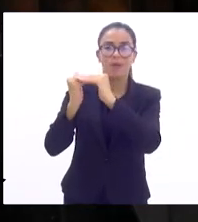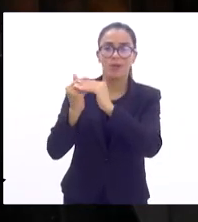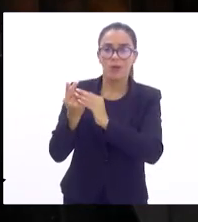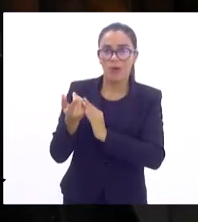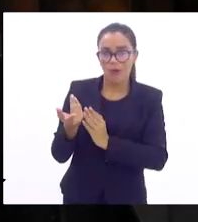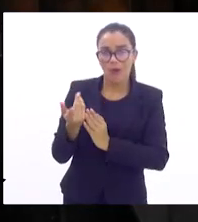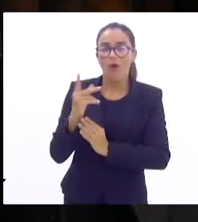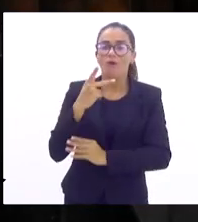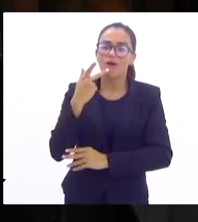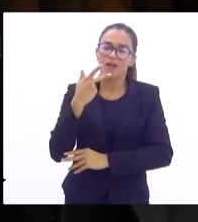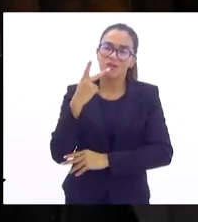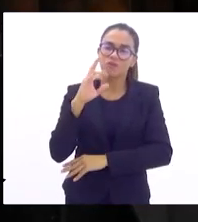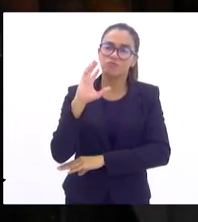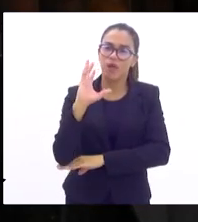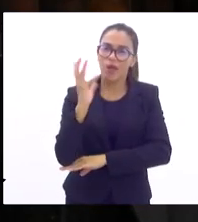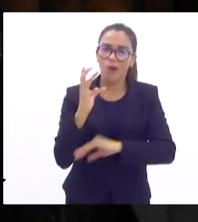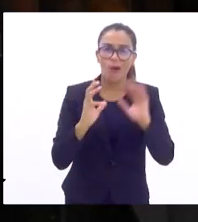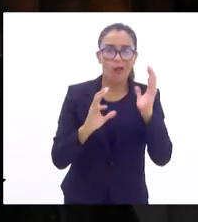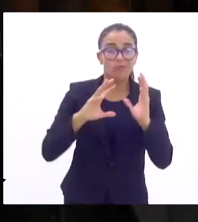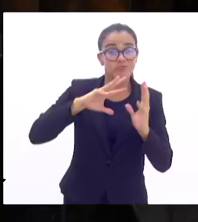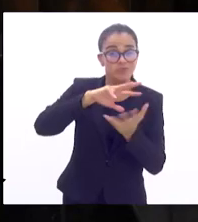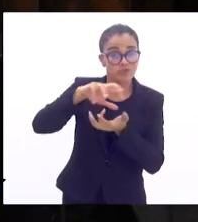ecologicamente sustentável